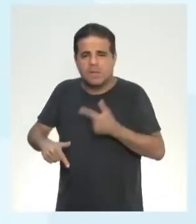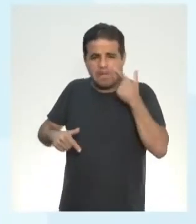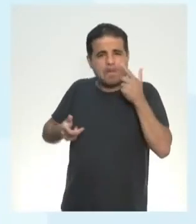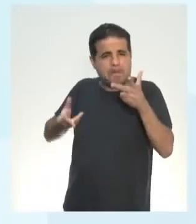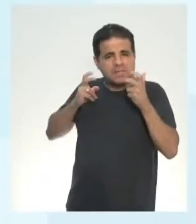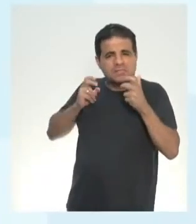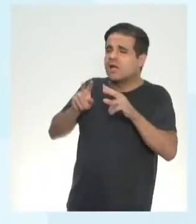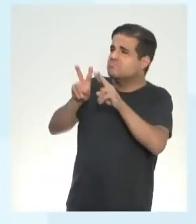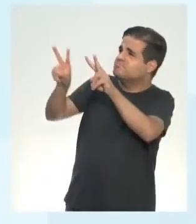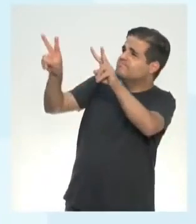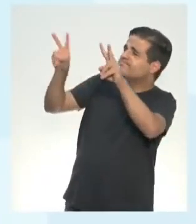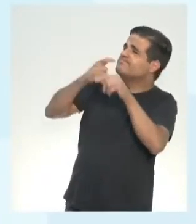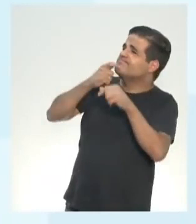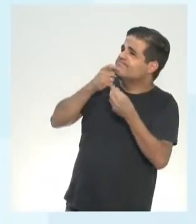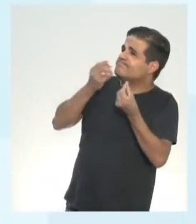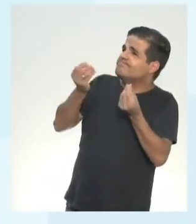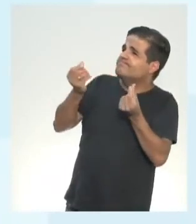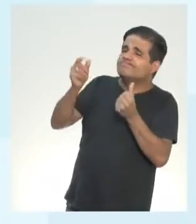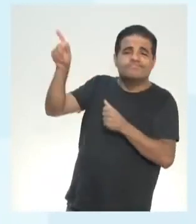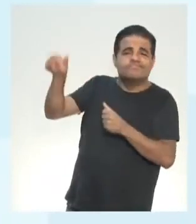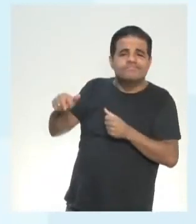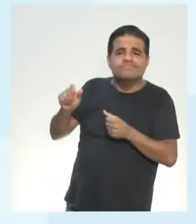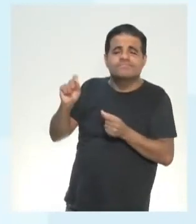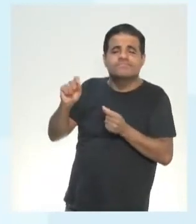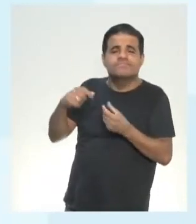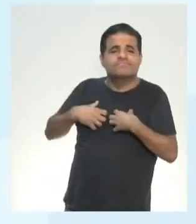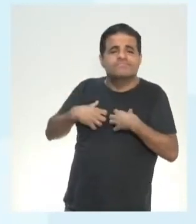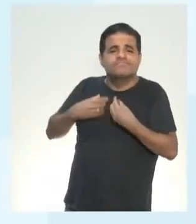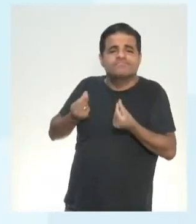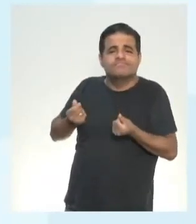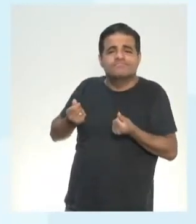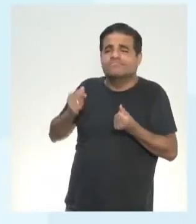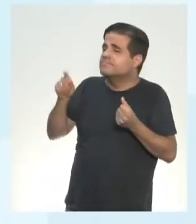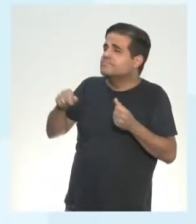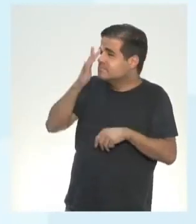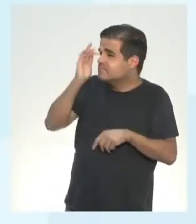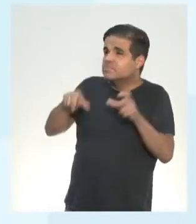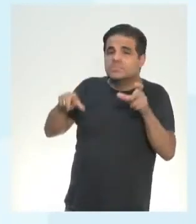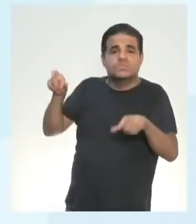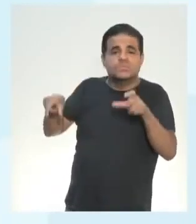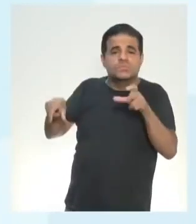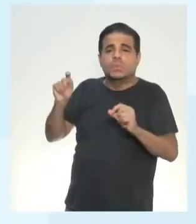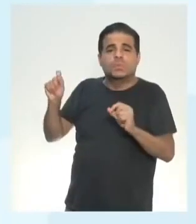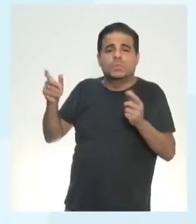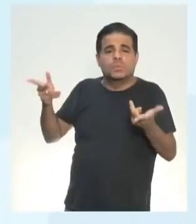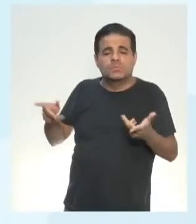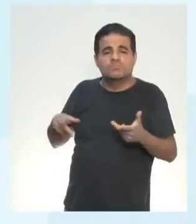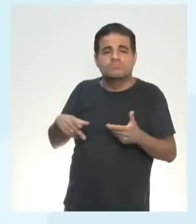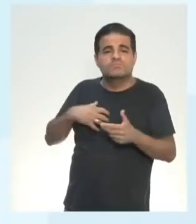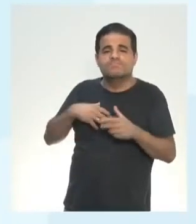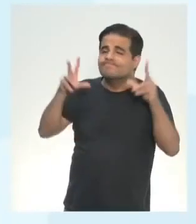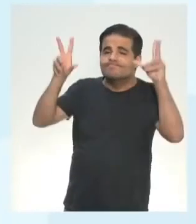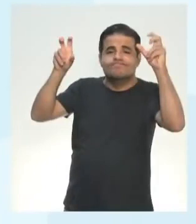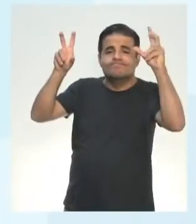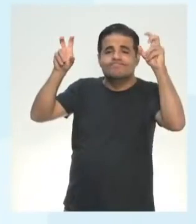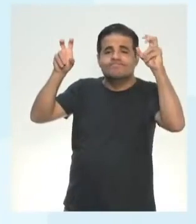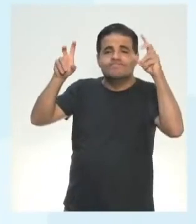nessa imagem, uma imagem que são, né, a